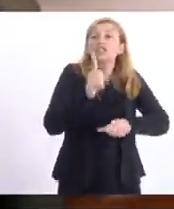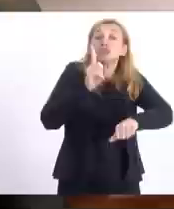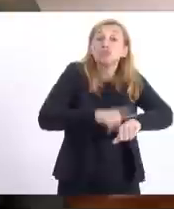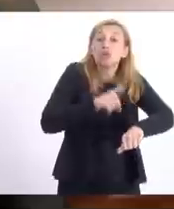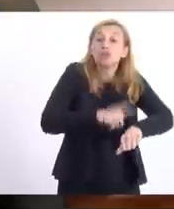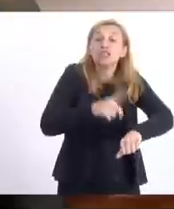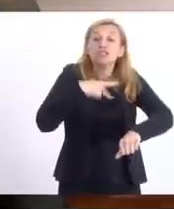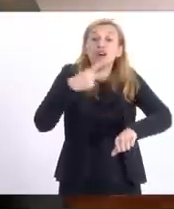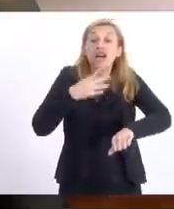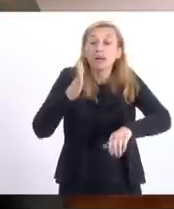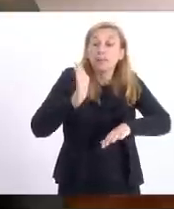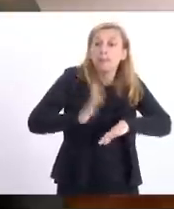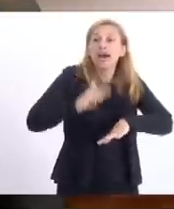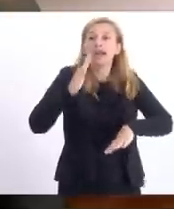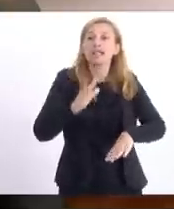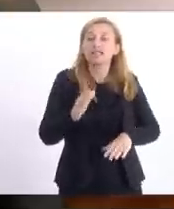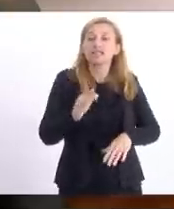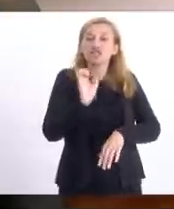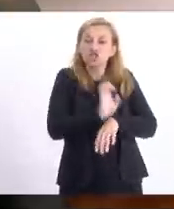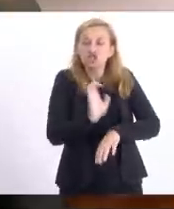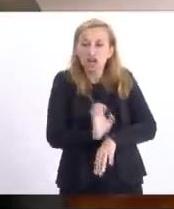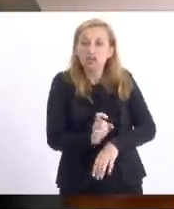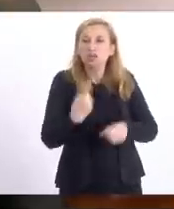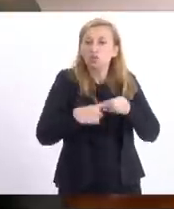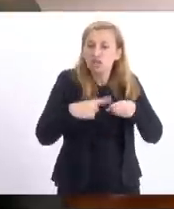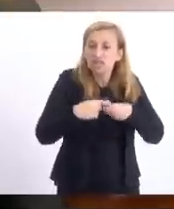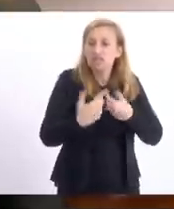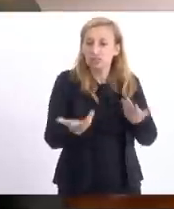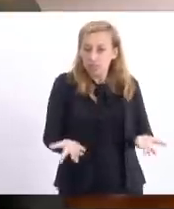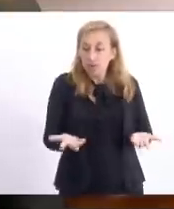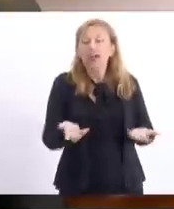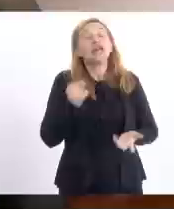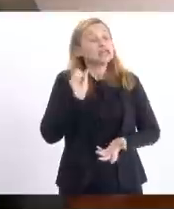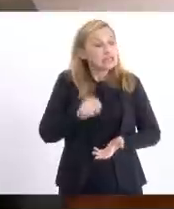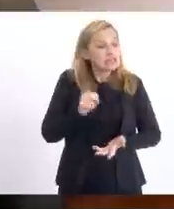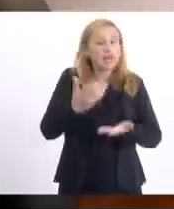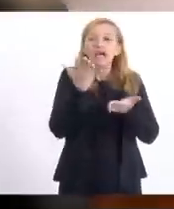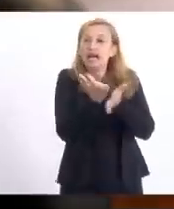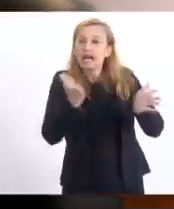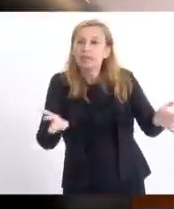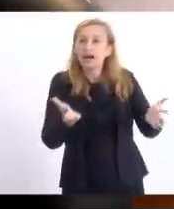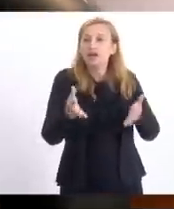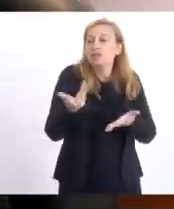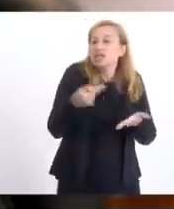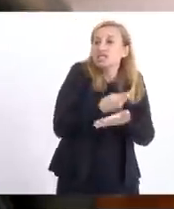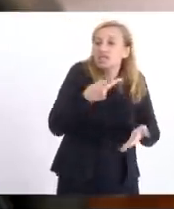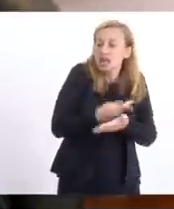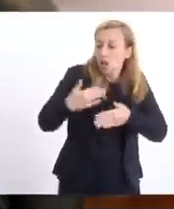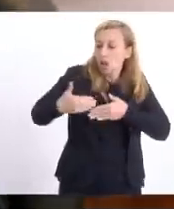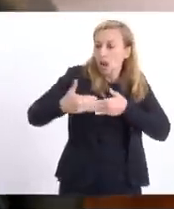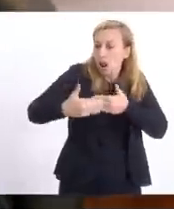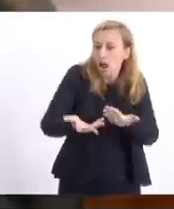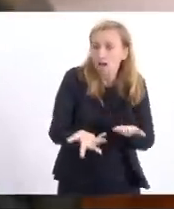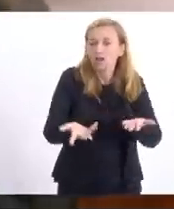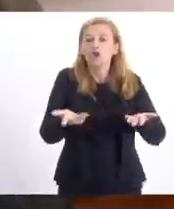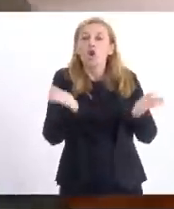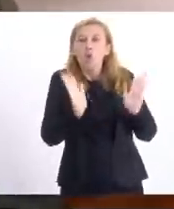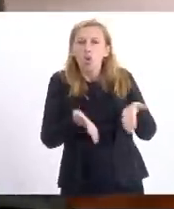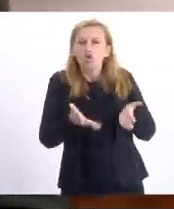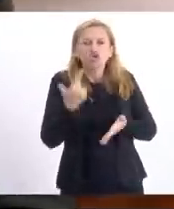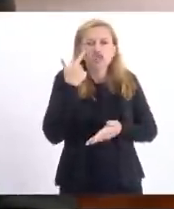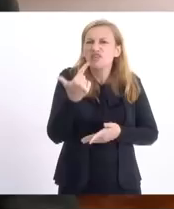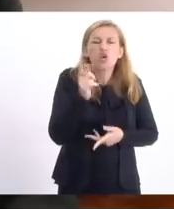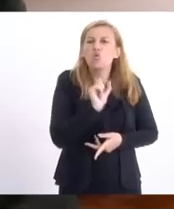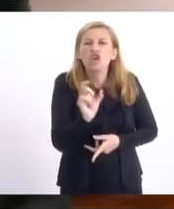de falar mais Estado e municípios. E aí sim acabar com essas covardias ao longo do tempo. Hoje o que você